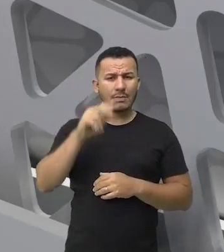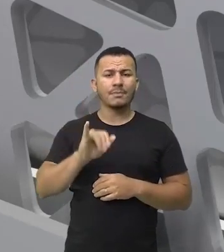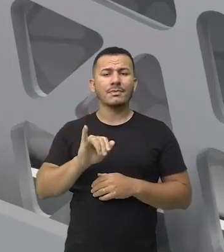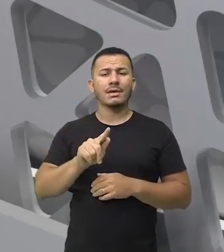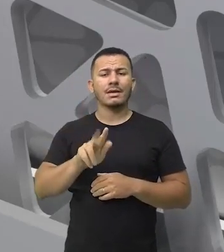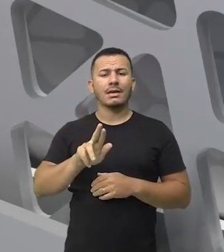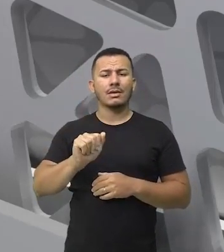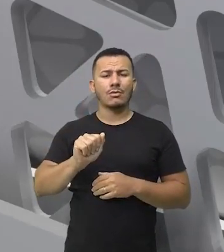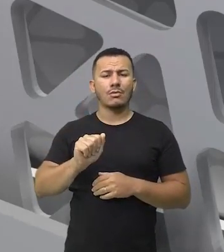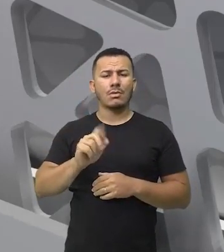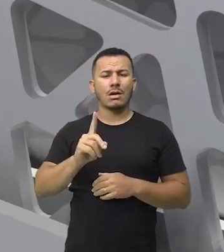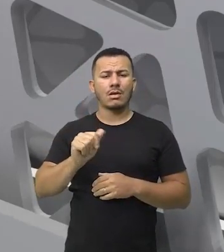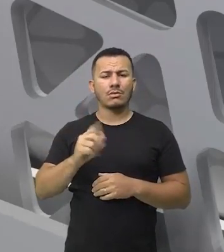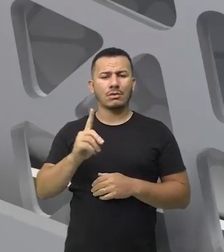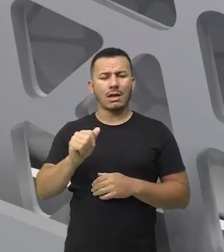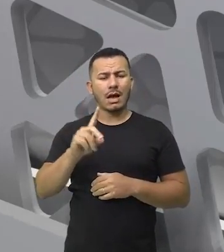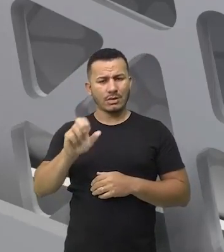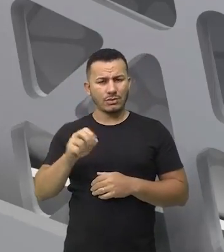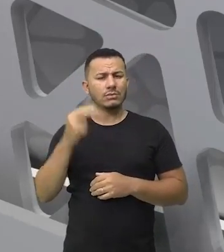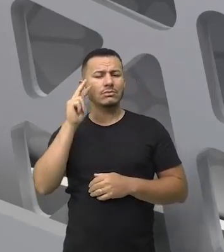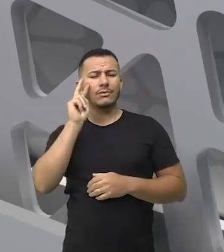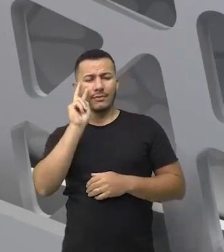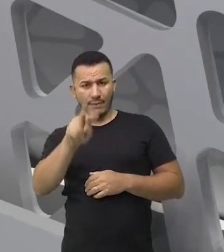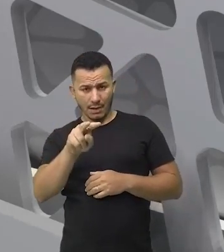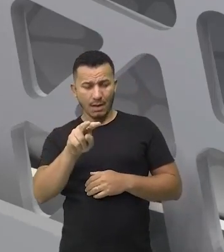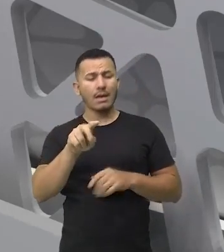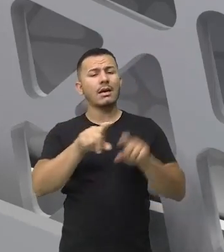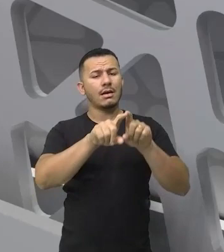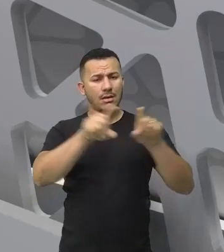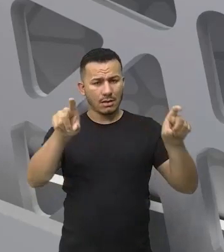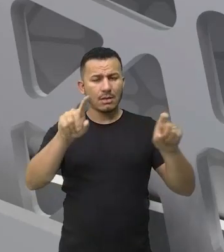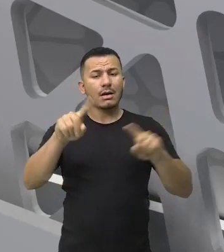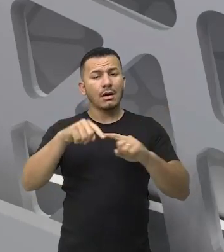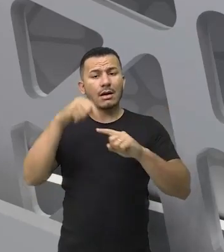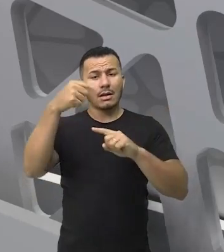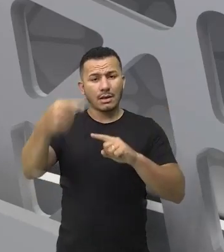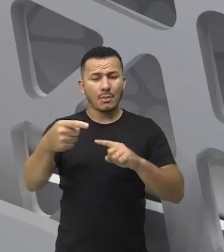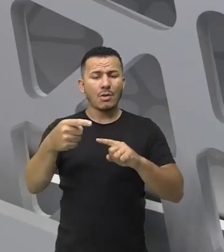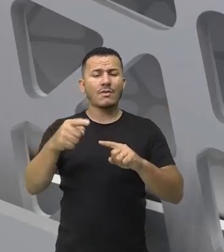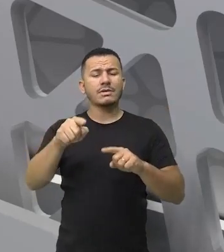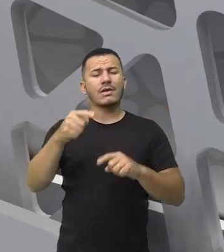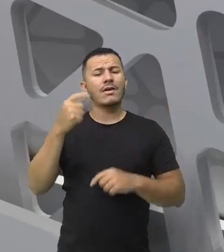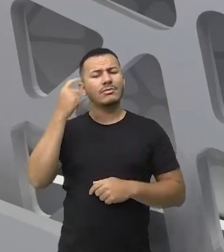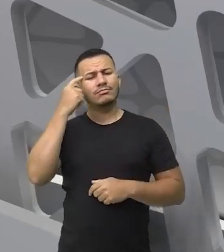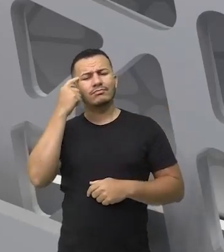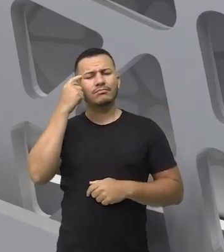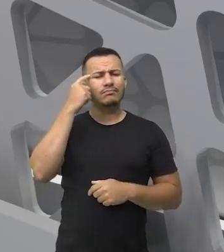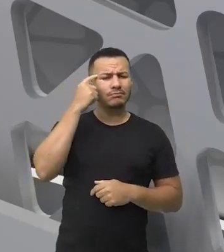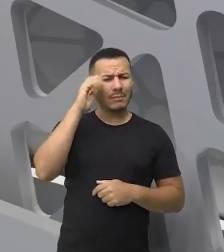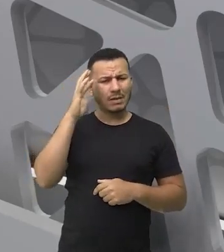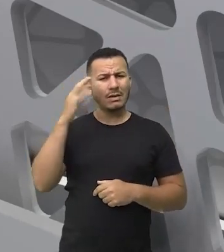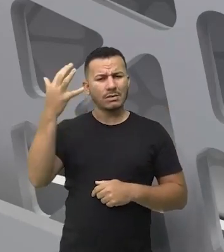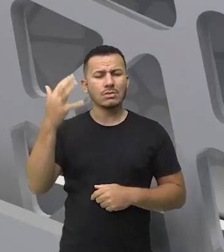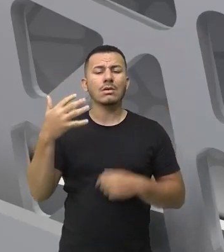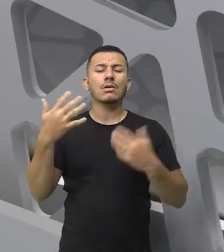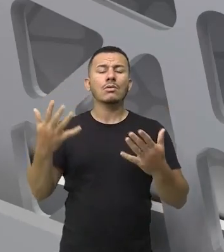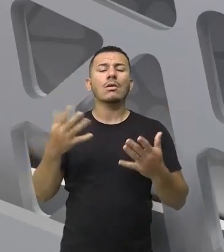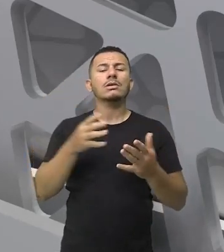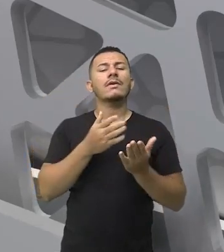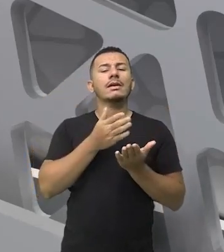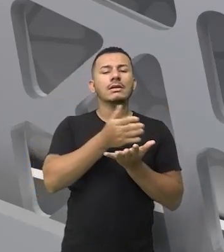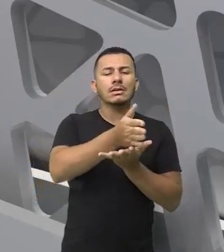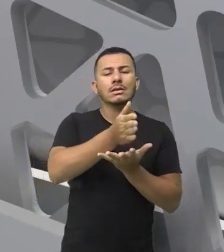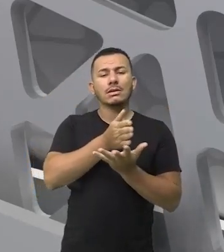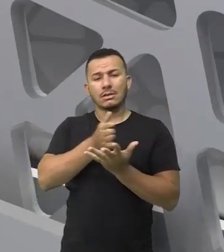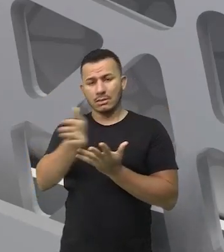nós estamos trabalhando com a igualdade. Olha a situação que eu tenho. E aí você vai decidir qual é o